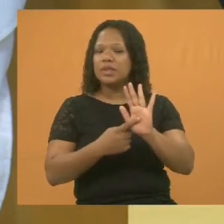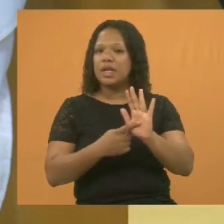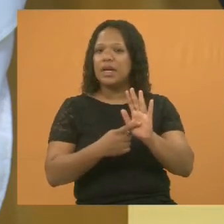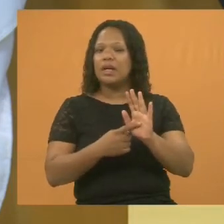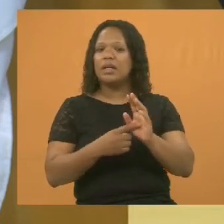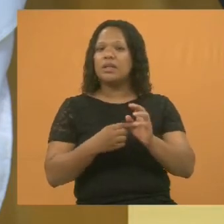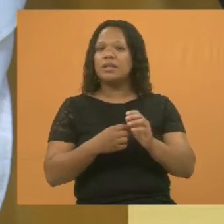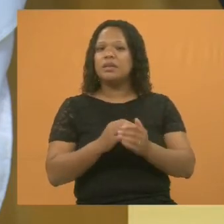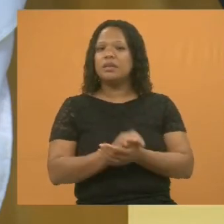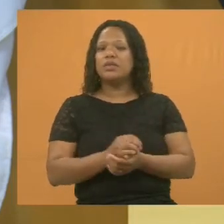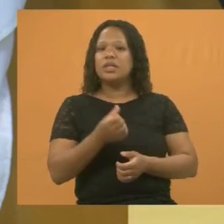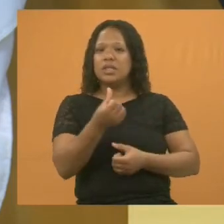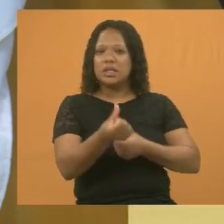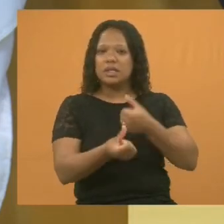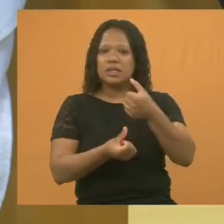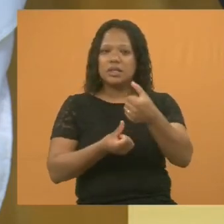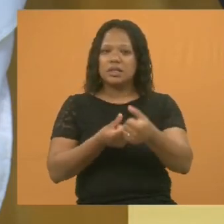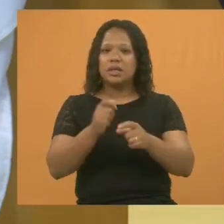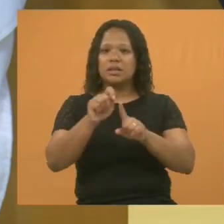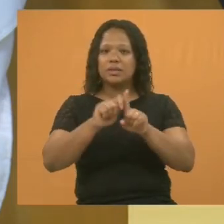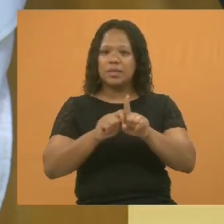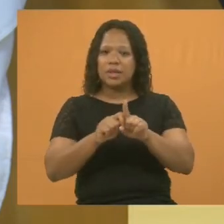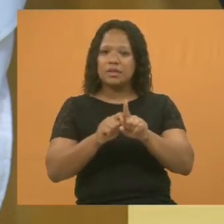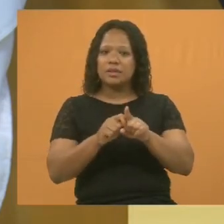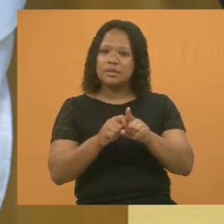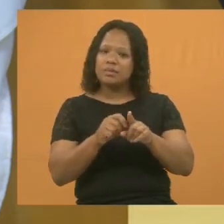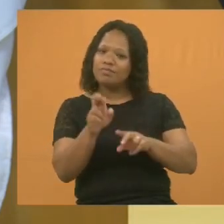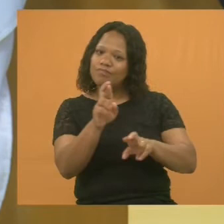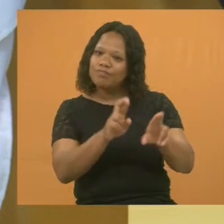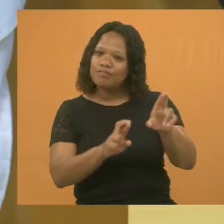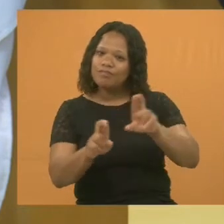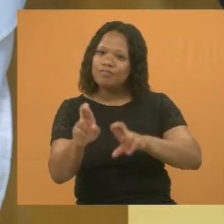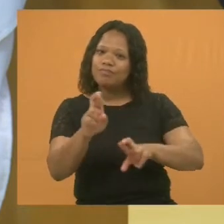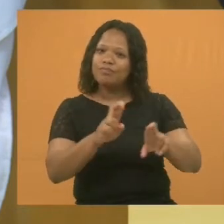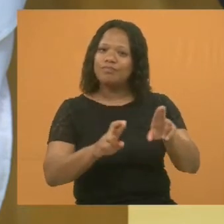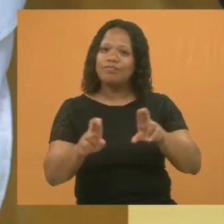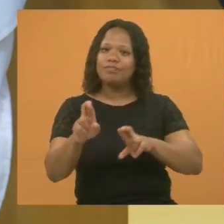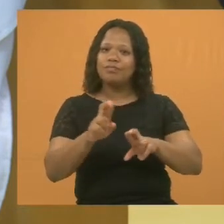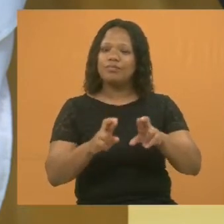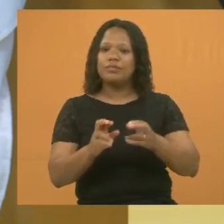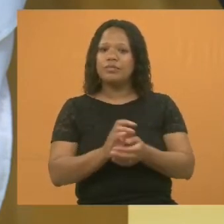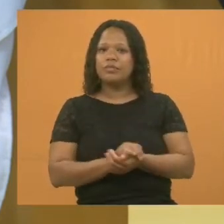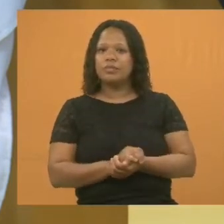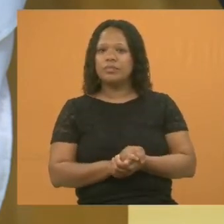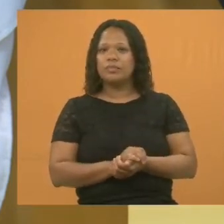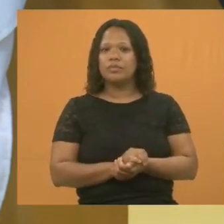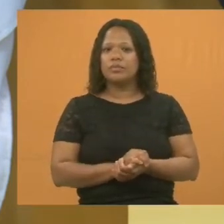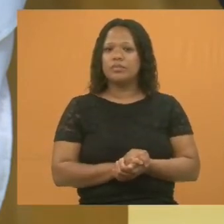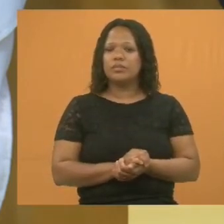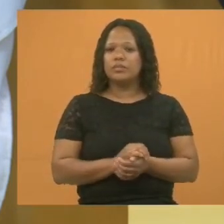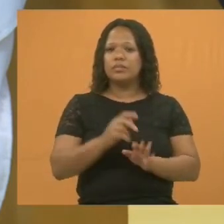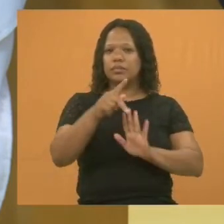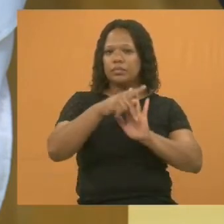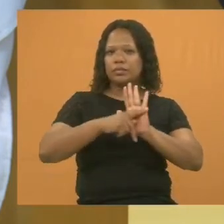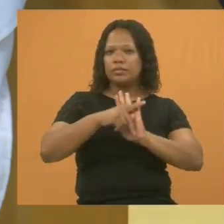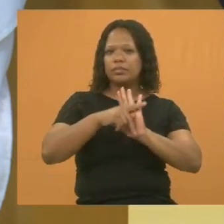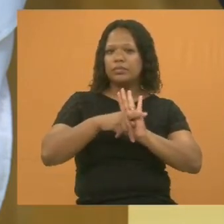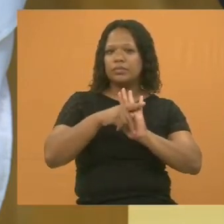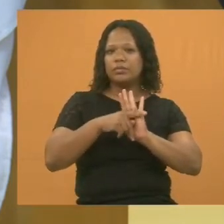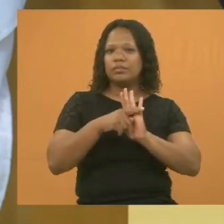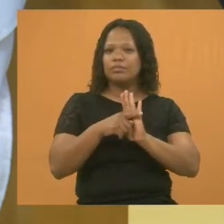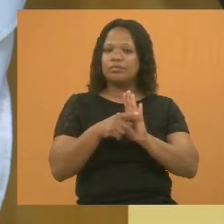semestral, porque um plano diretor não pode, como o atual, que está sendo chamado plano diretor, sendo